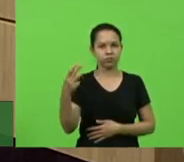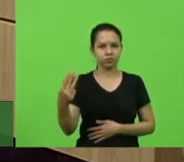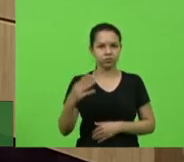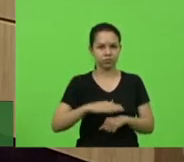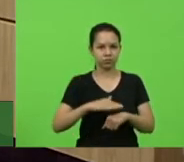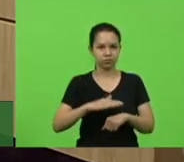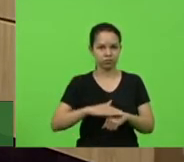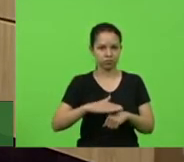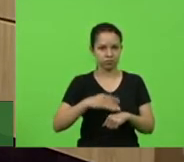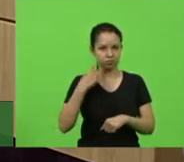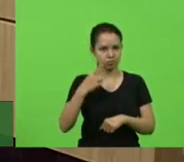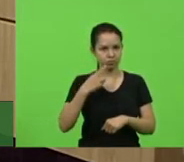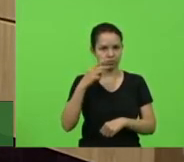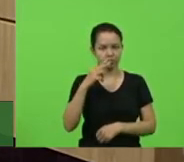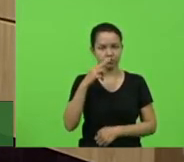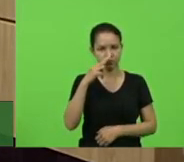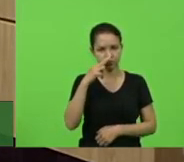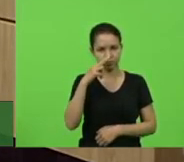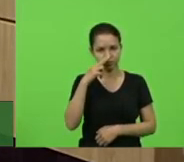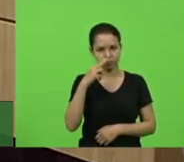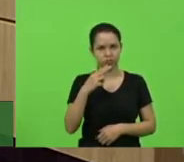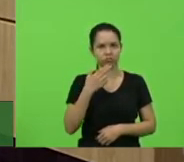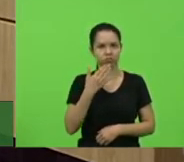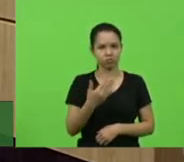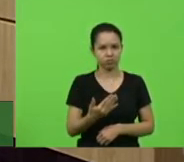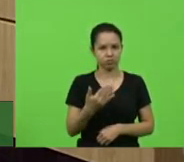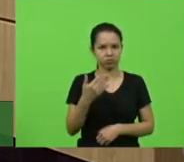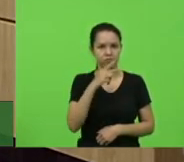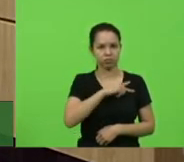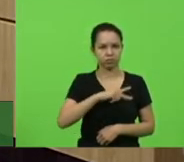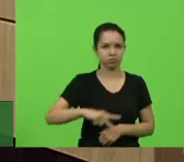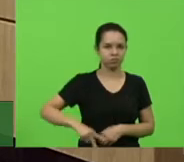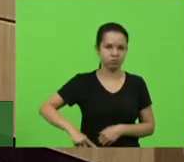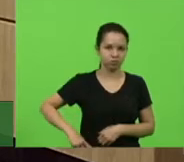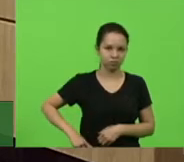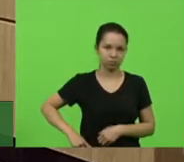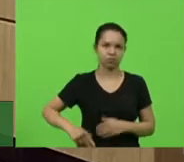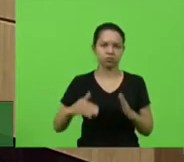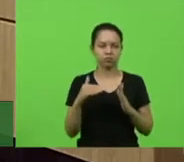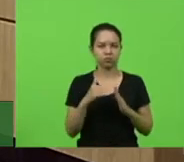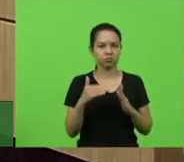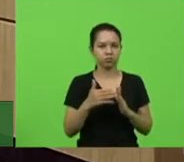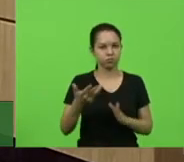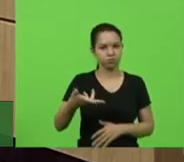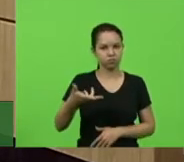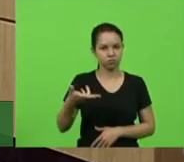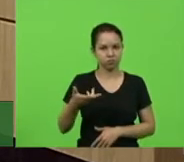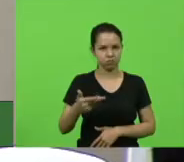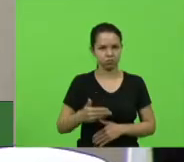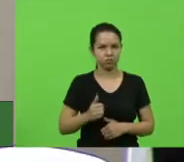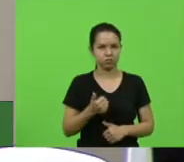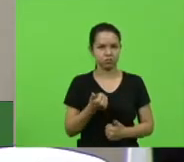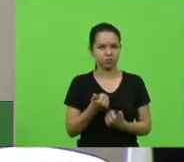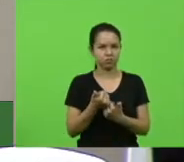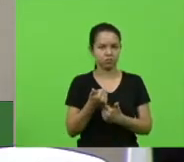deputado Nazareno Martins, apelando ao presidente do Senado Federal por celeridade e apoio na tramitação do PL